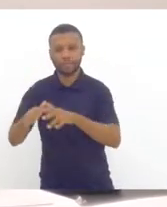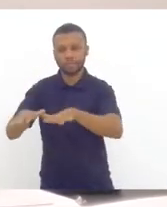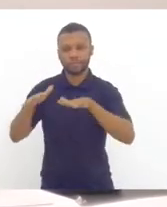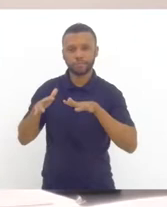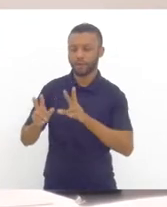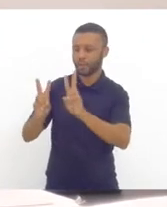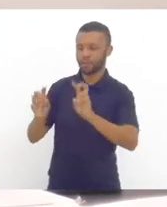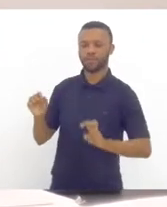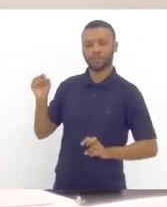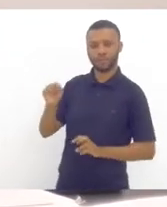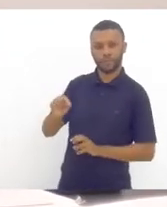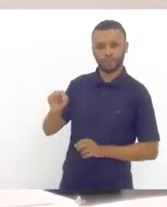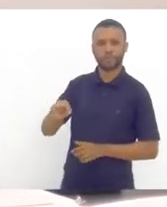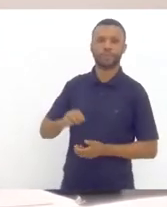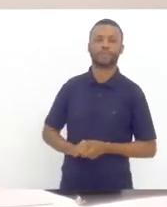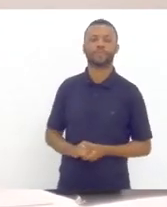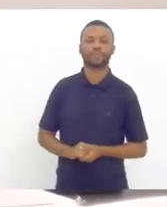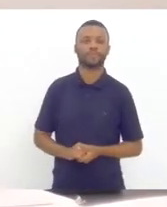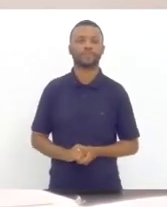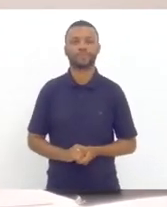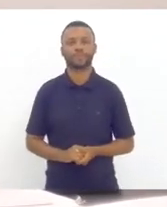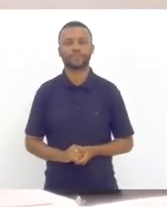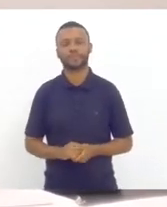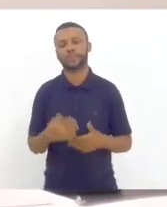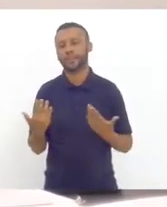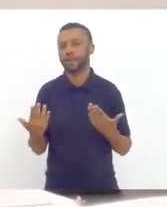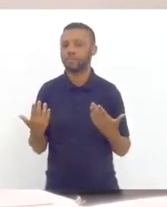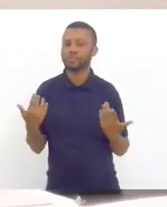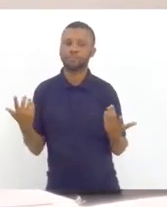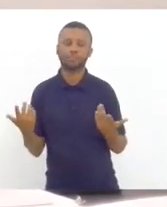Quanto ser 10% ou